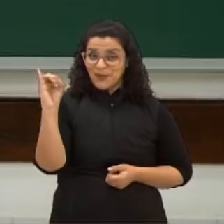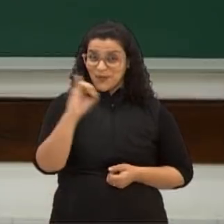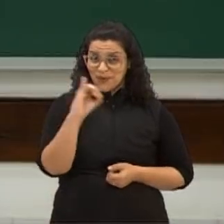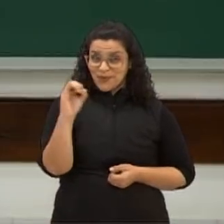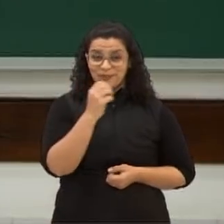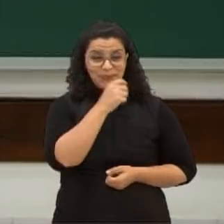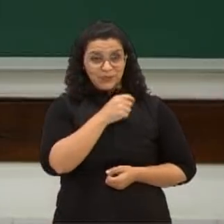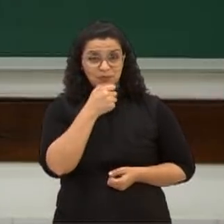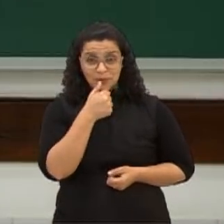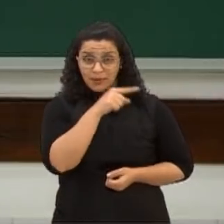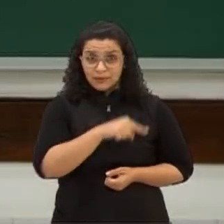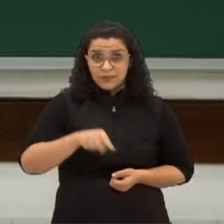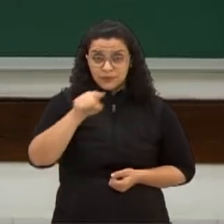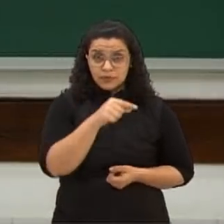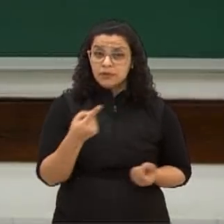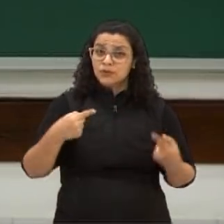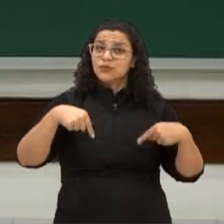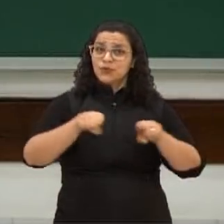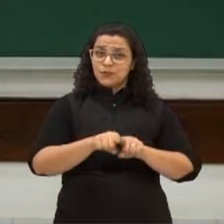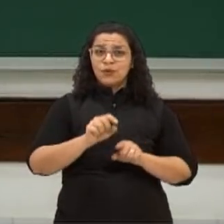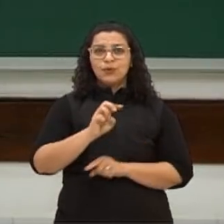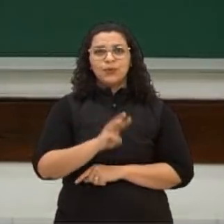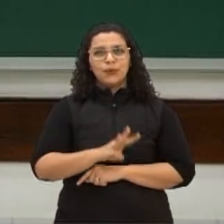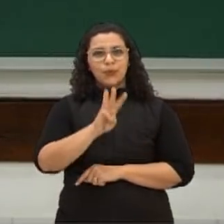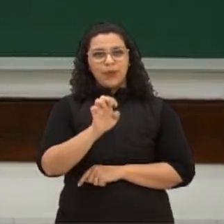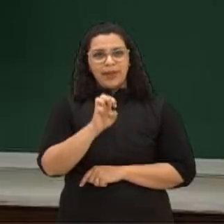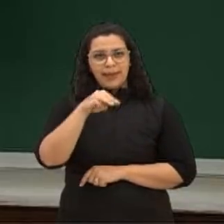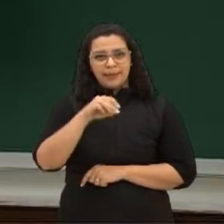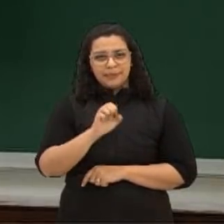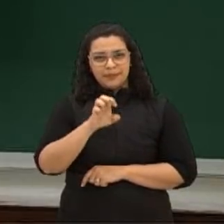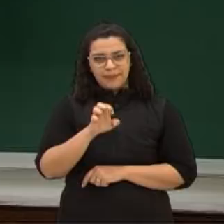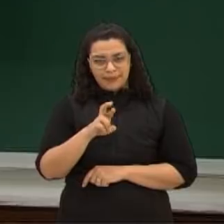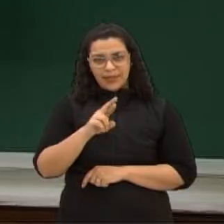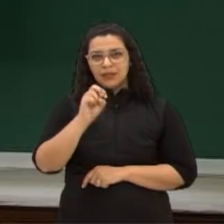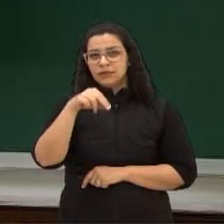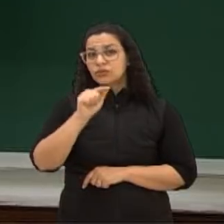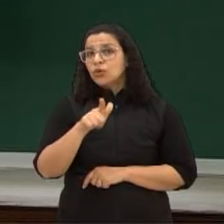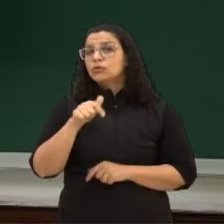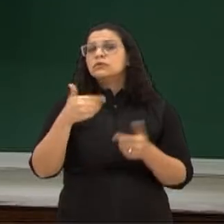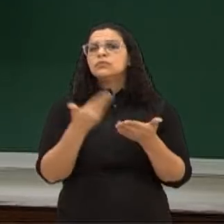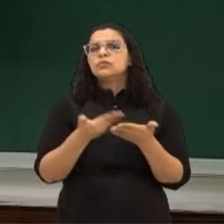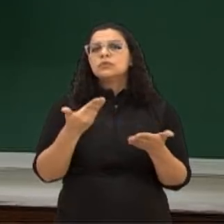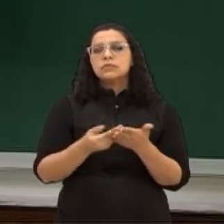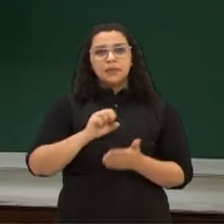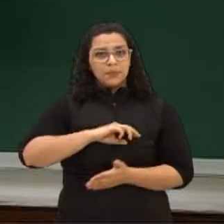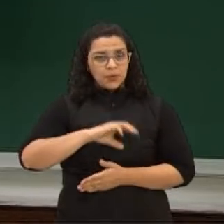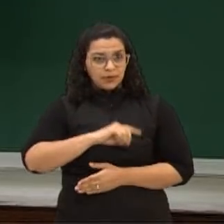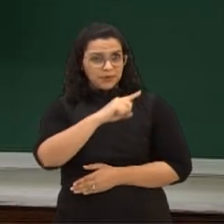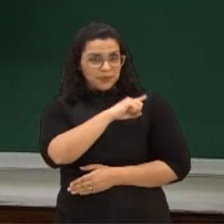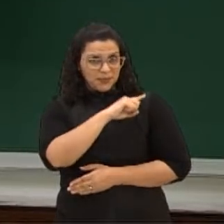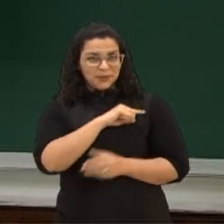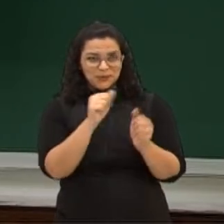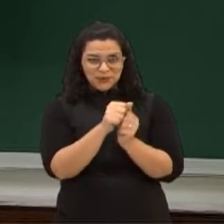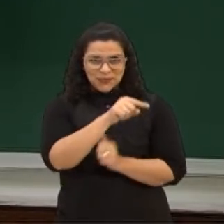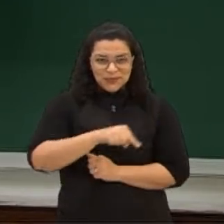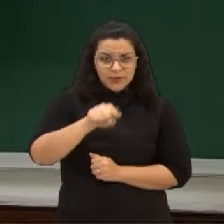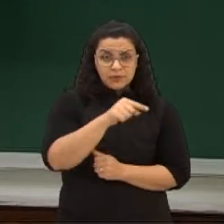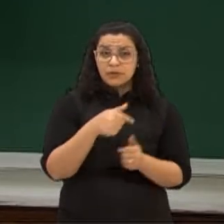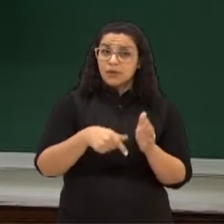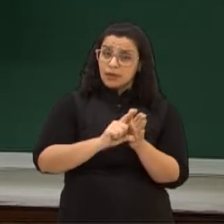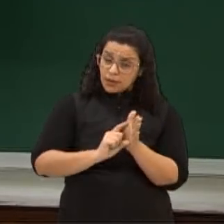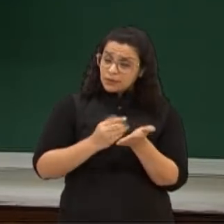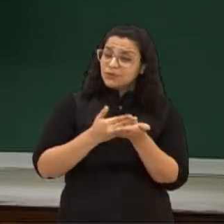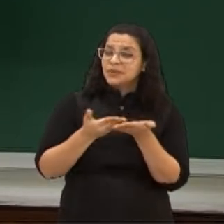Olá pessoal, tudo bem com vocês? Estou de volta, professor Emerson, para trabalhar língua portuguesa com vocês da primeira série. Claro que antes de